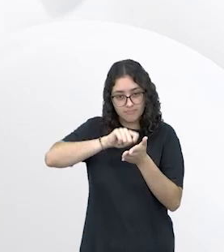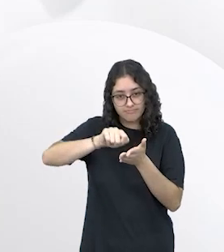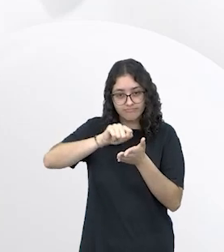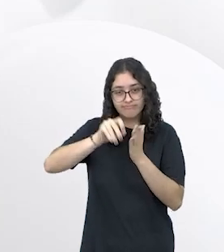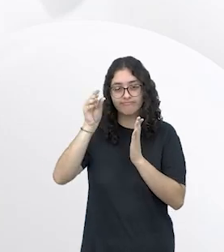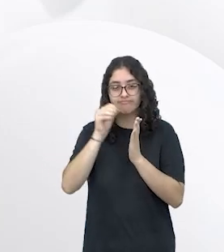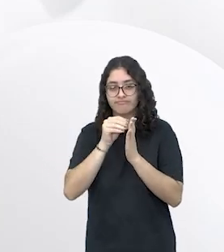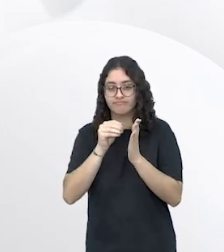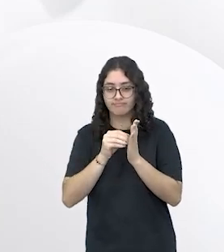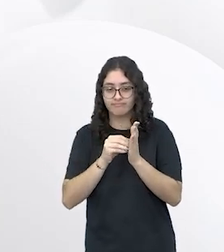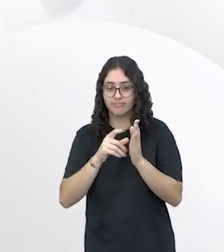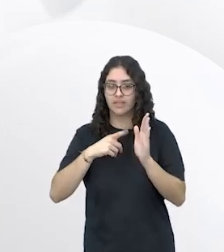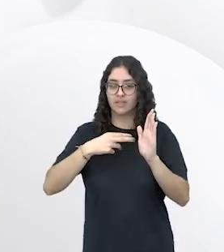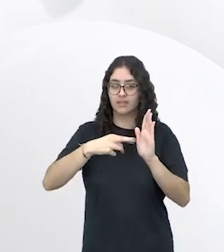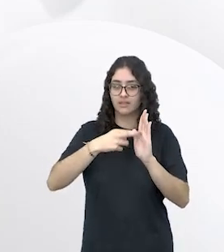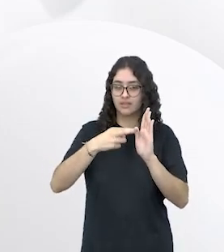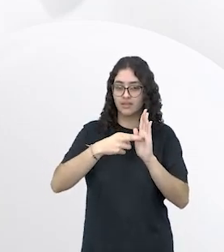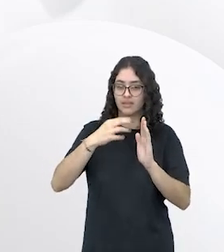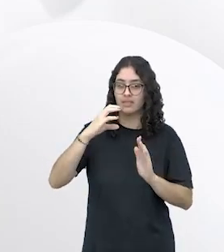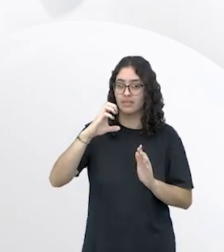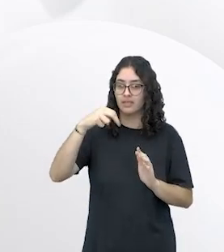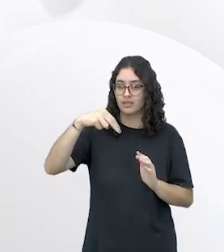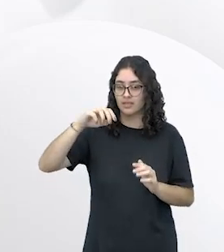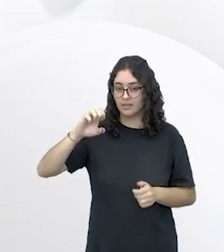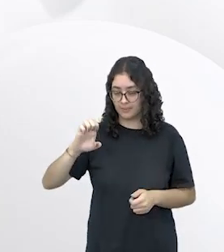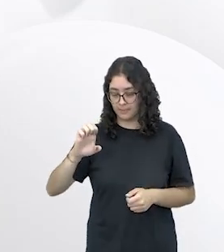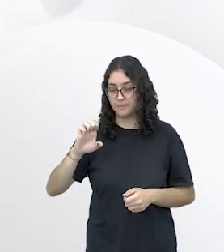resolução CNE-CP número 1 de